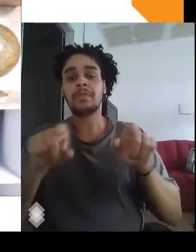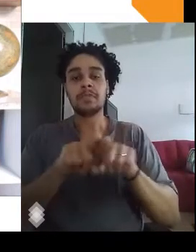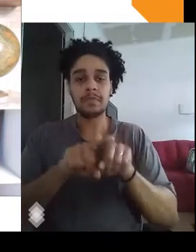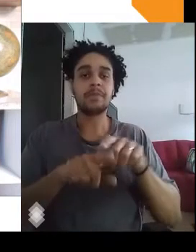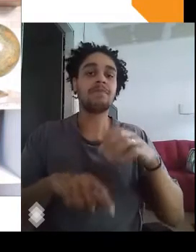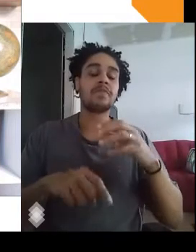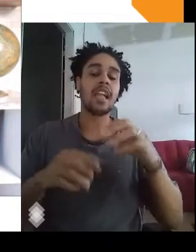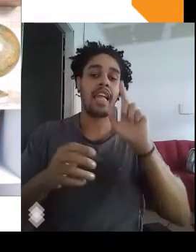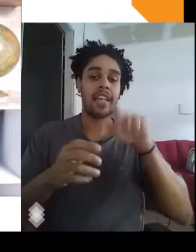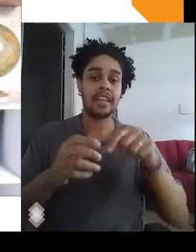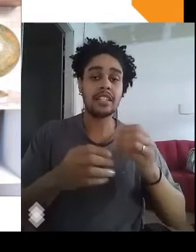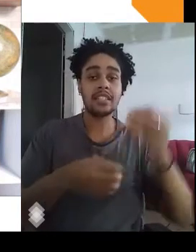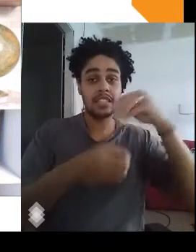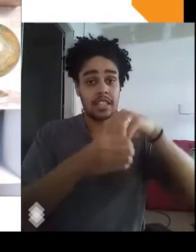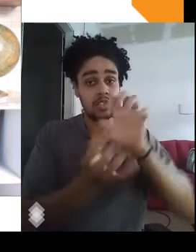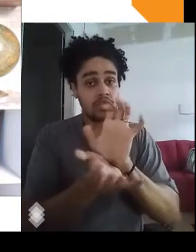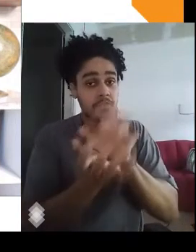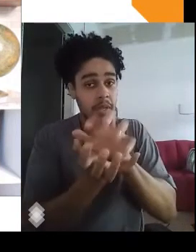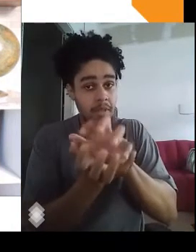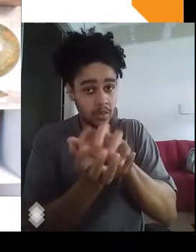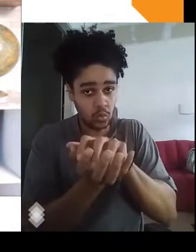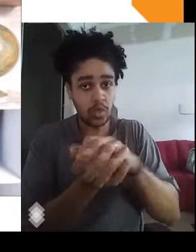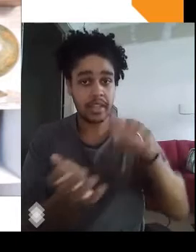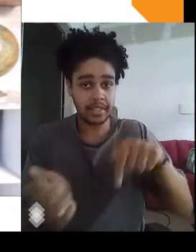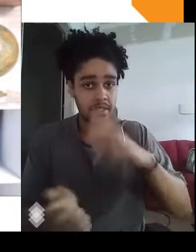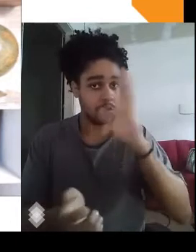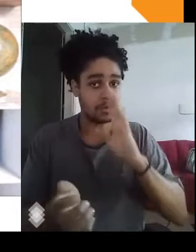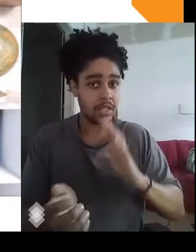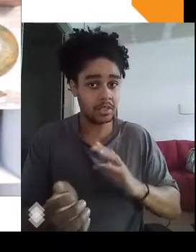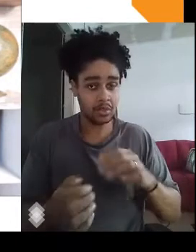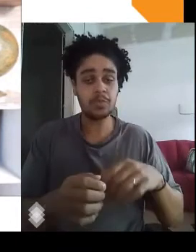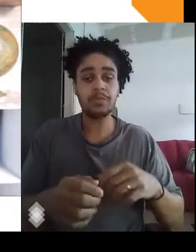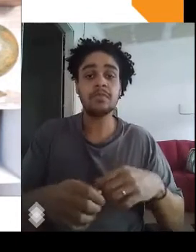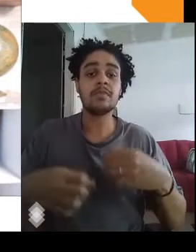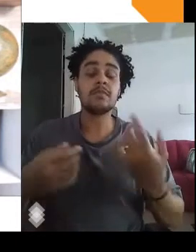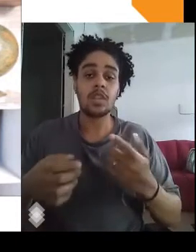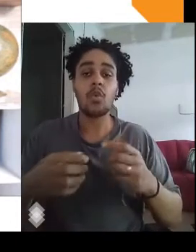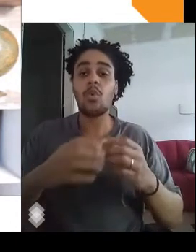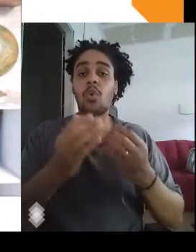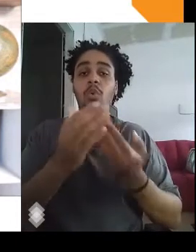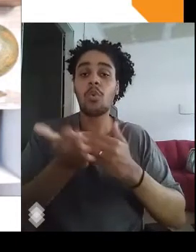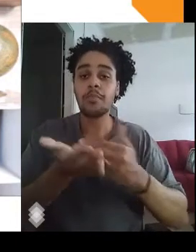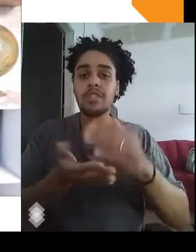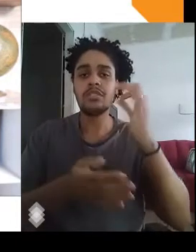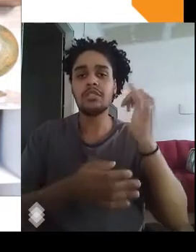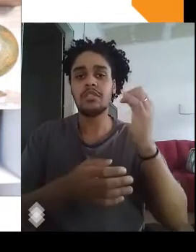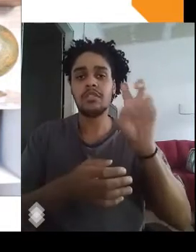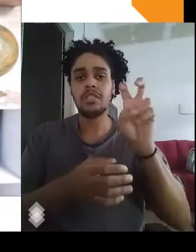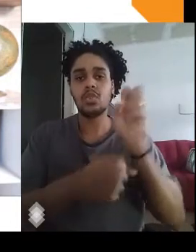no estado de Pernambuco, na cidade de Goiânia. Inaugurada há cerca de 5 anos atrás, é